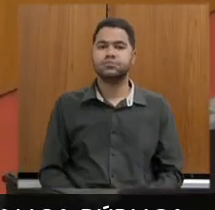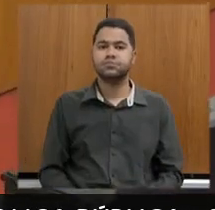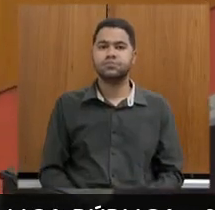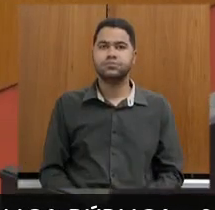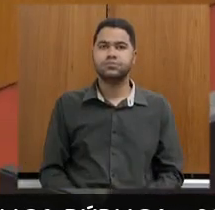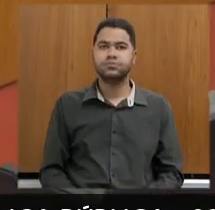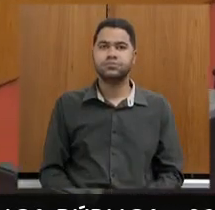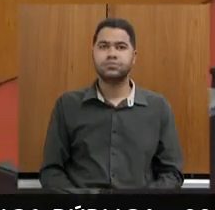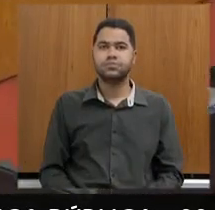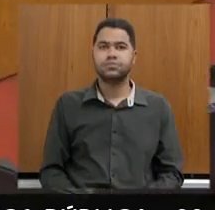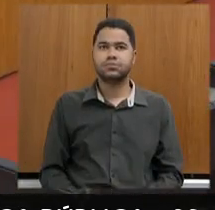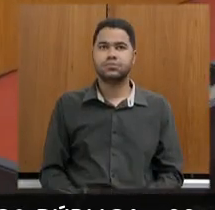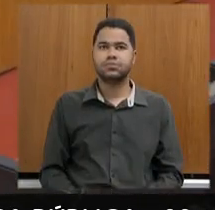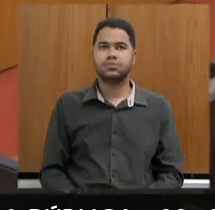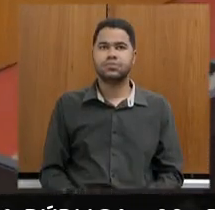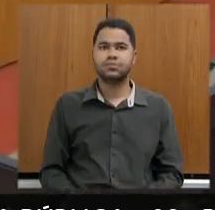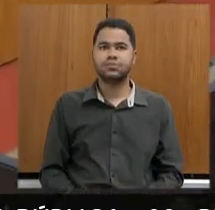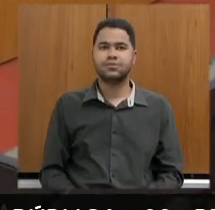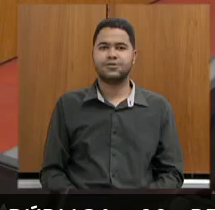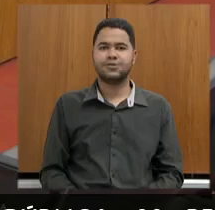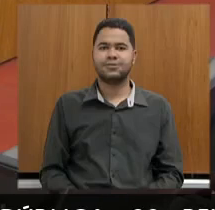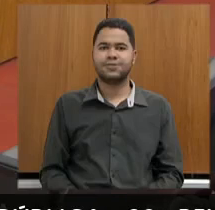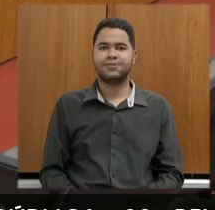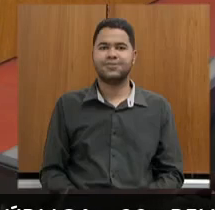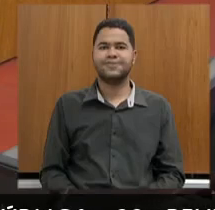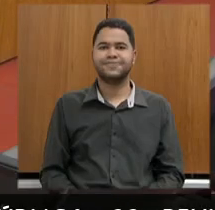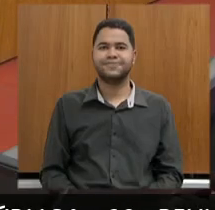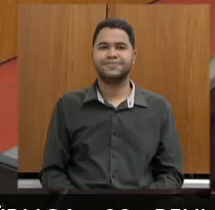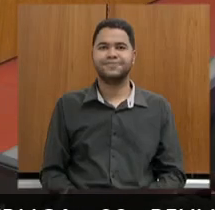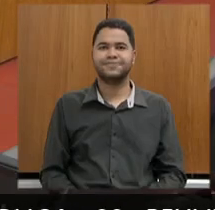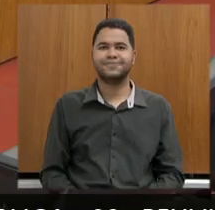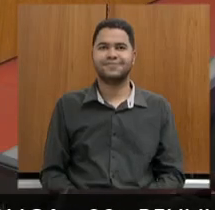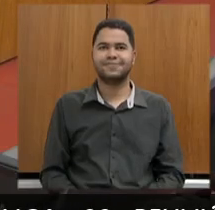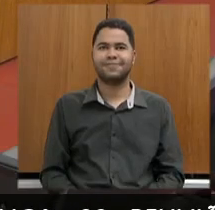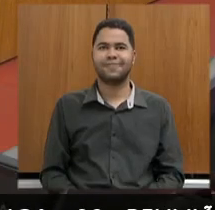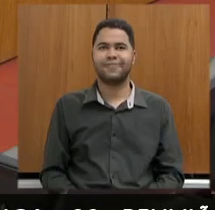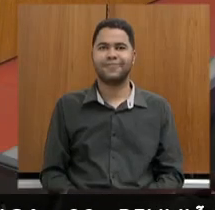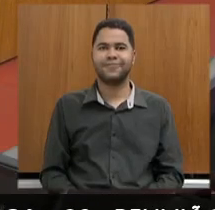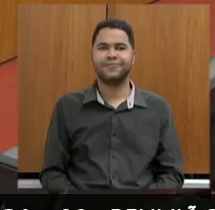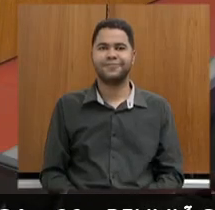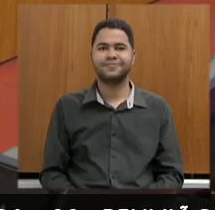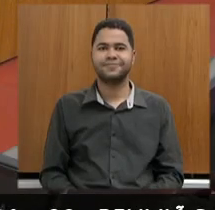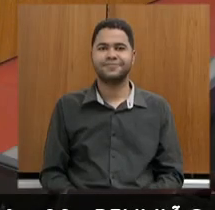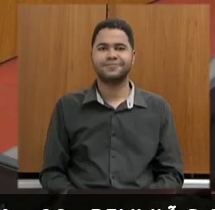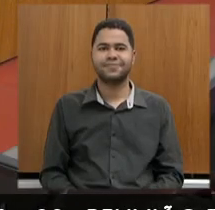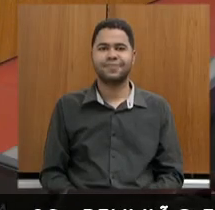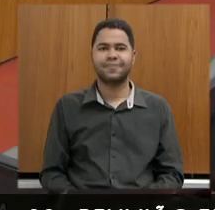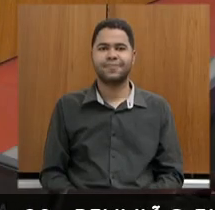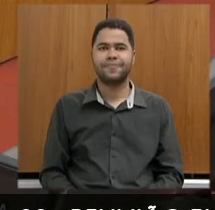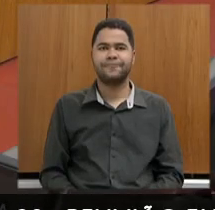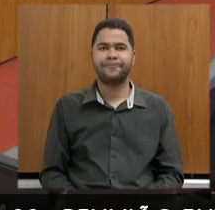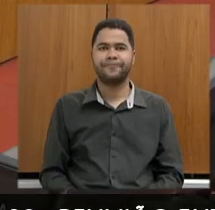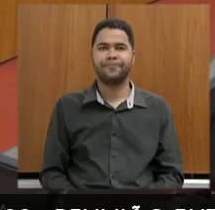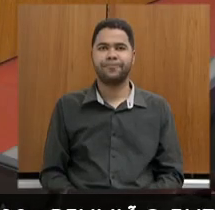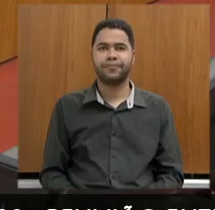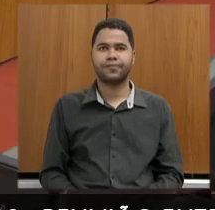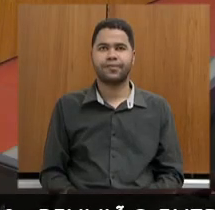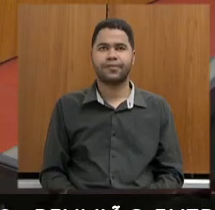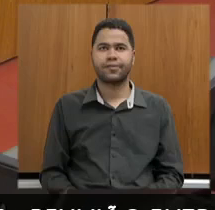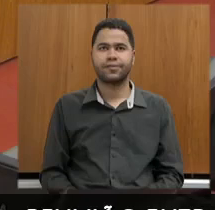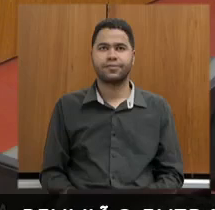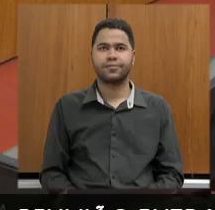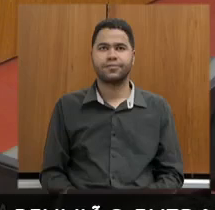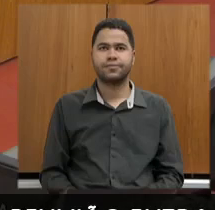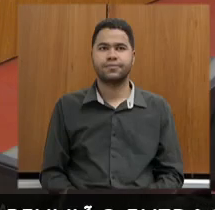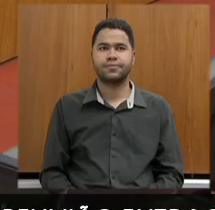e me chamar novembro a fazer alguma forma se você tem sim